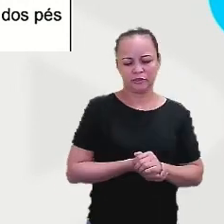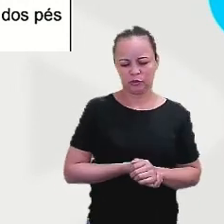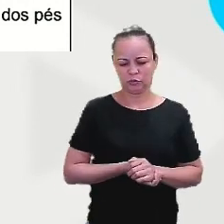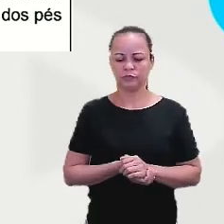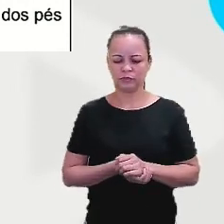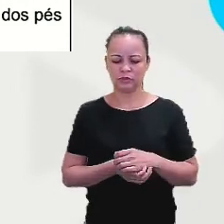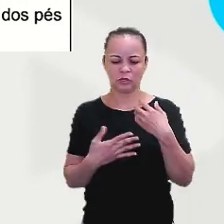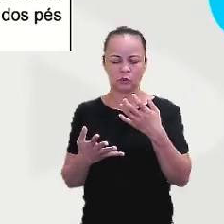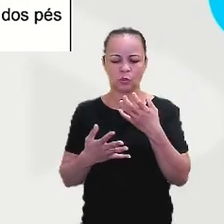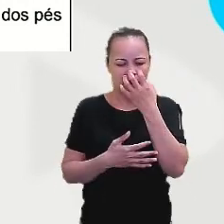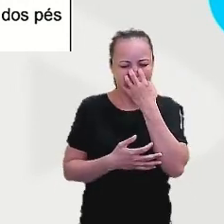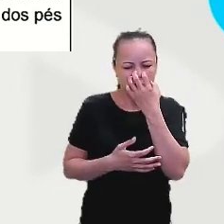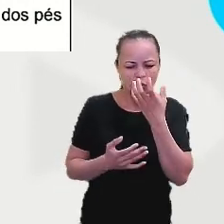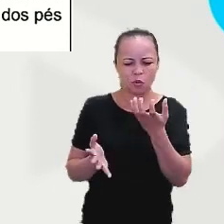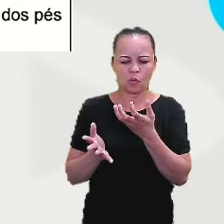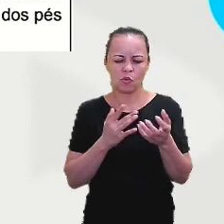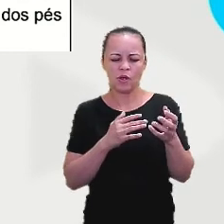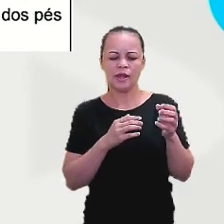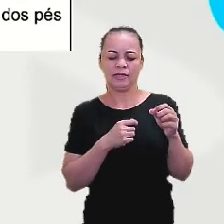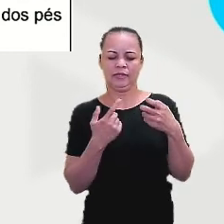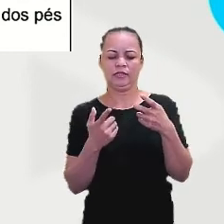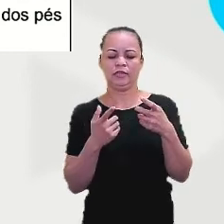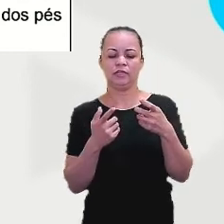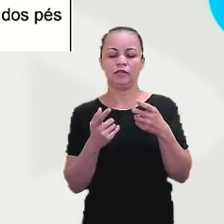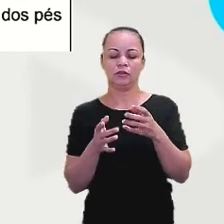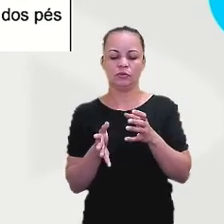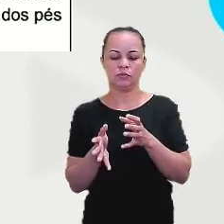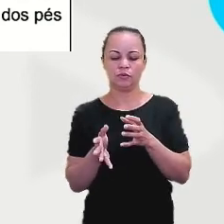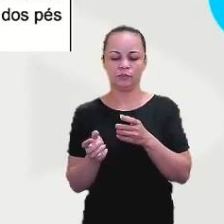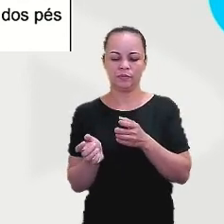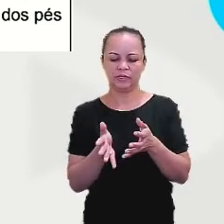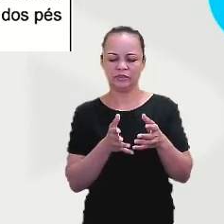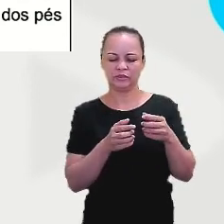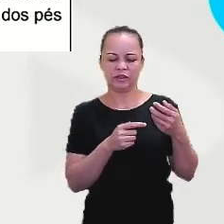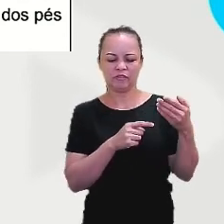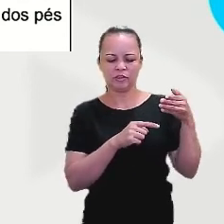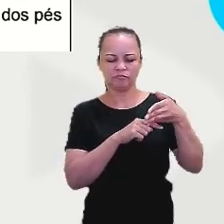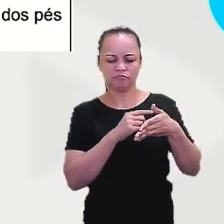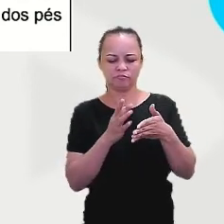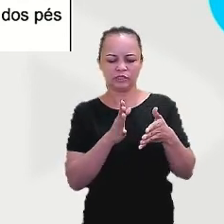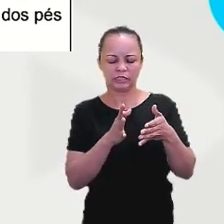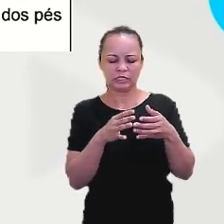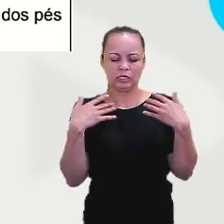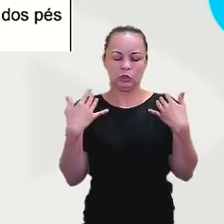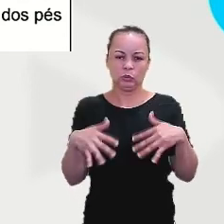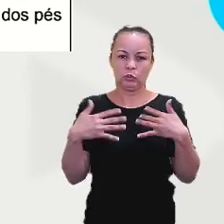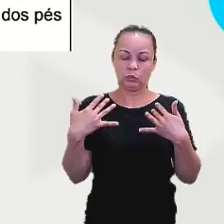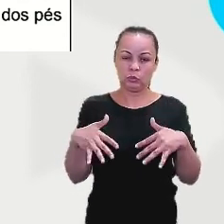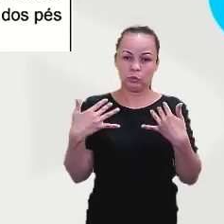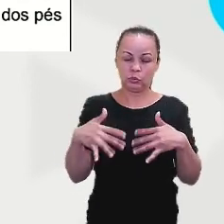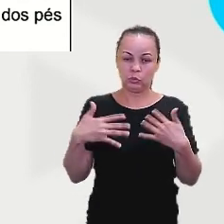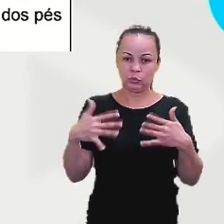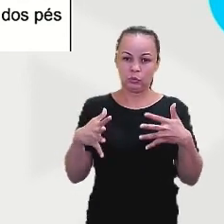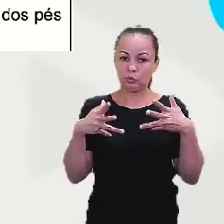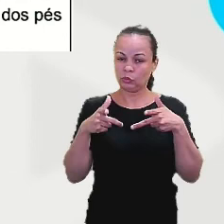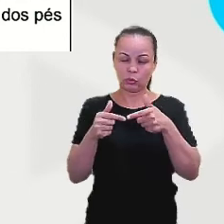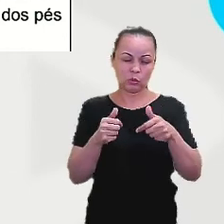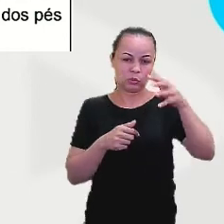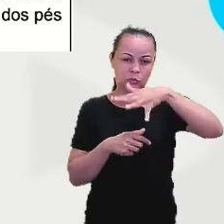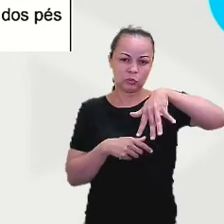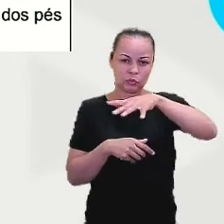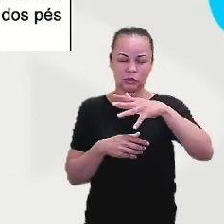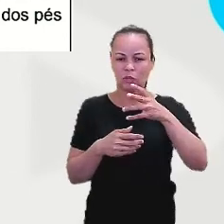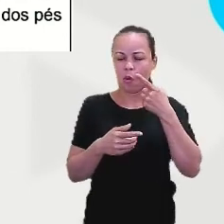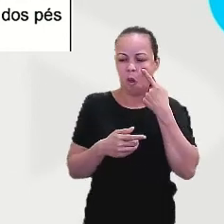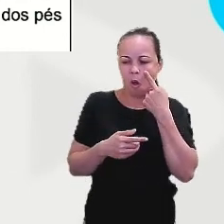Pepe, o cão que estava lá para tratar de seu canino. Na sala de espera, o desespero era geral. Todo mundo olhava para as pontas